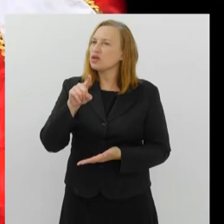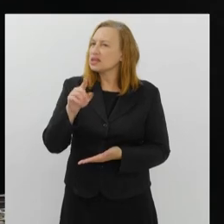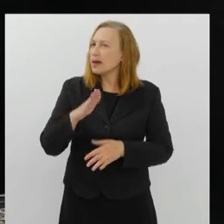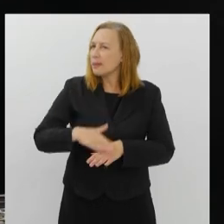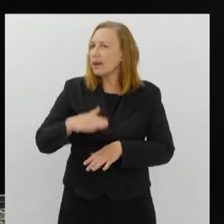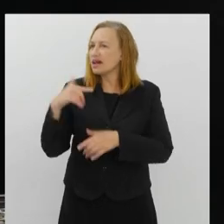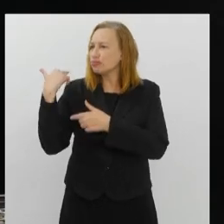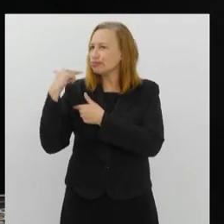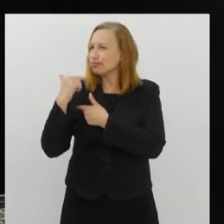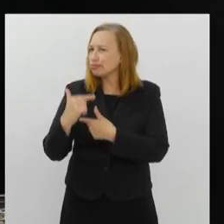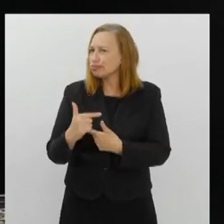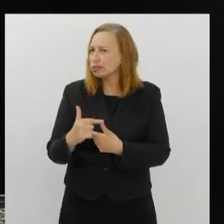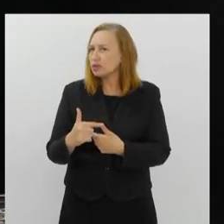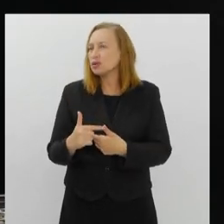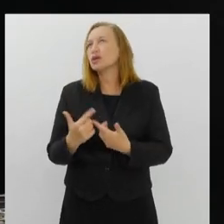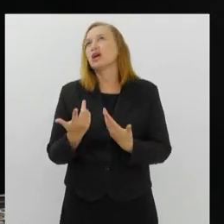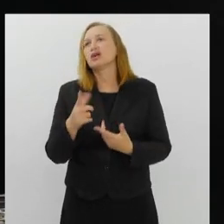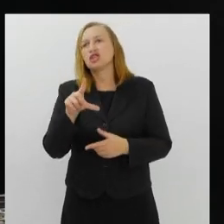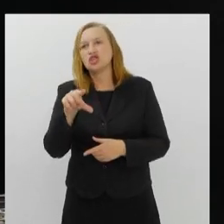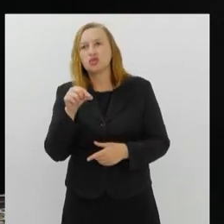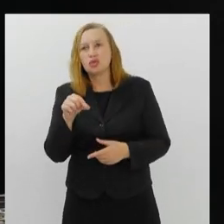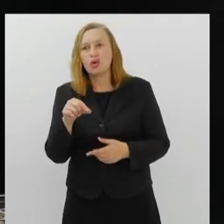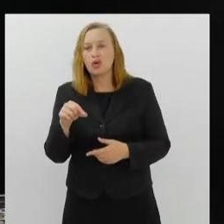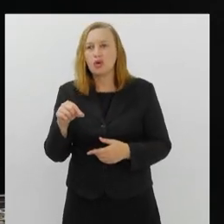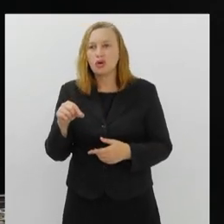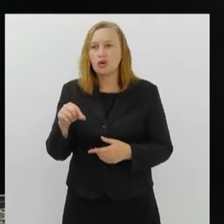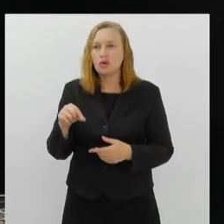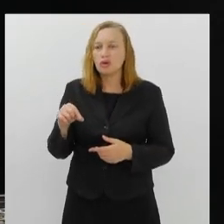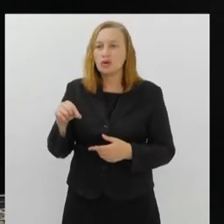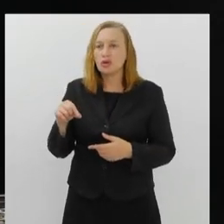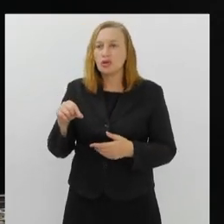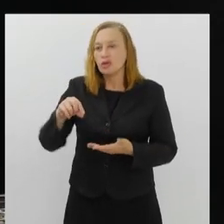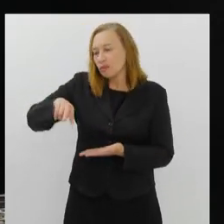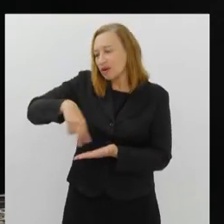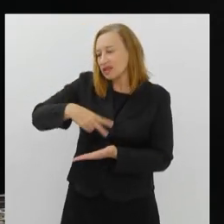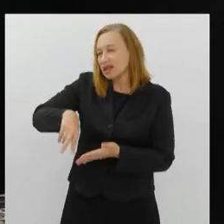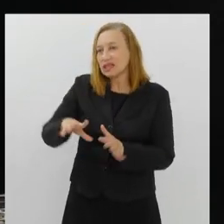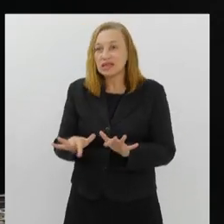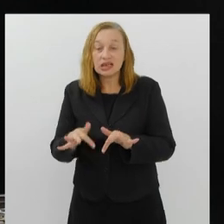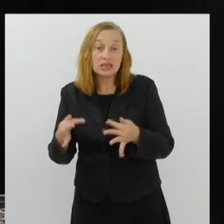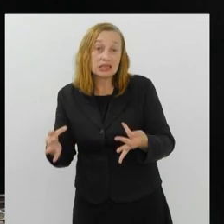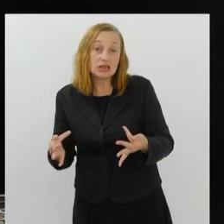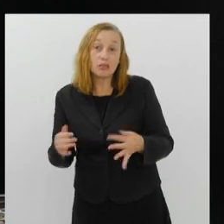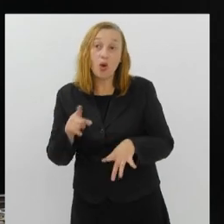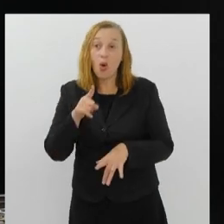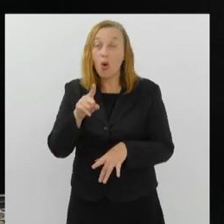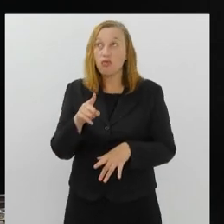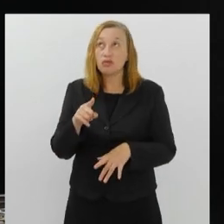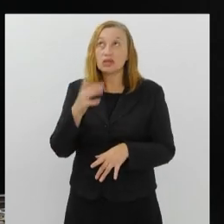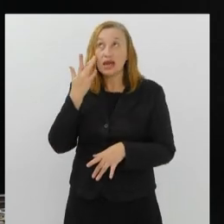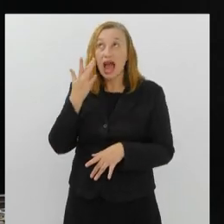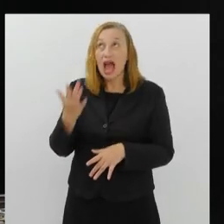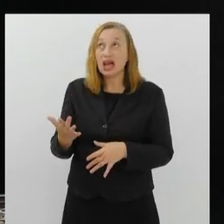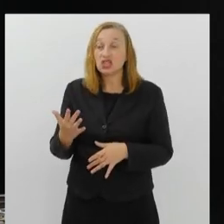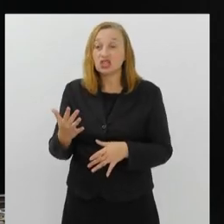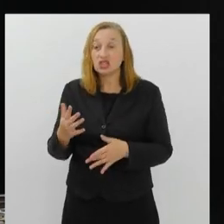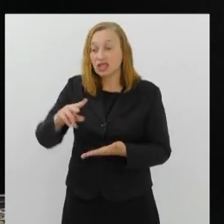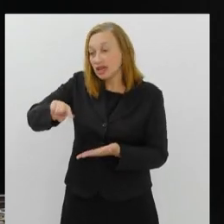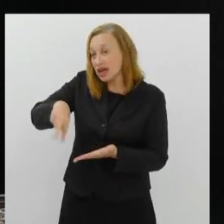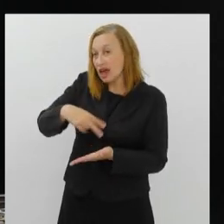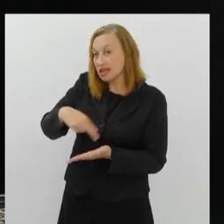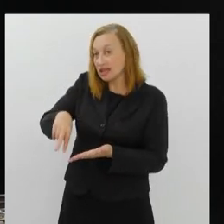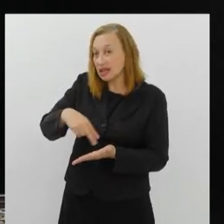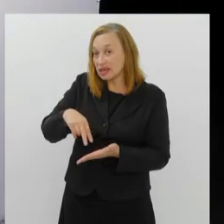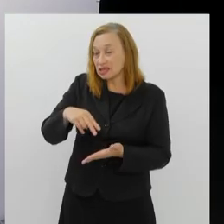mais tradicionalista, você preferia o bailado pelo próprio bailado, ou você acha que a coreografia, que acaba